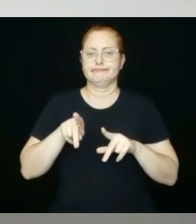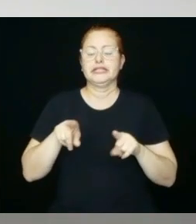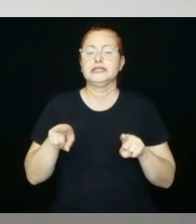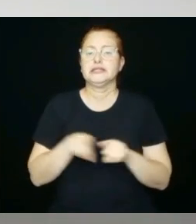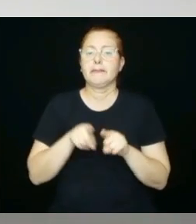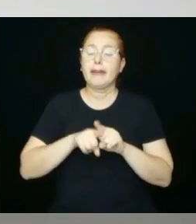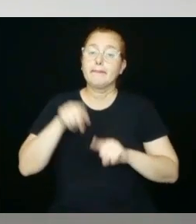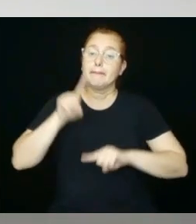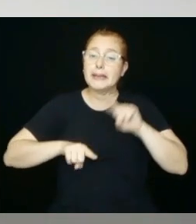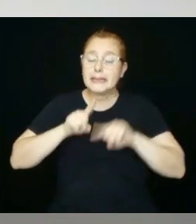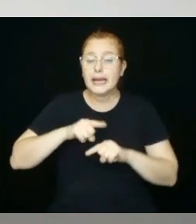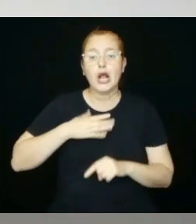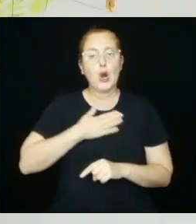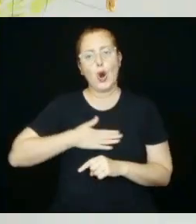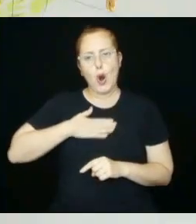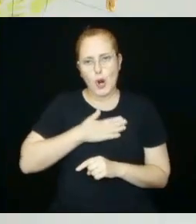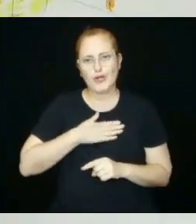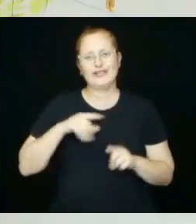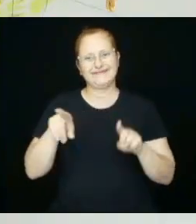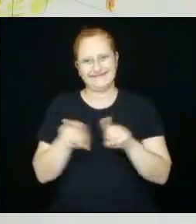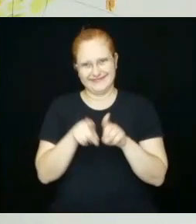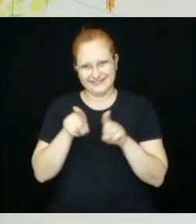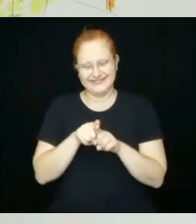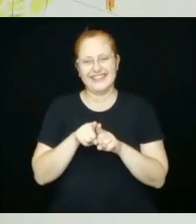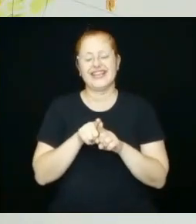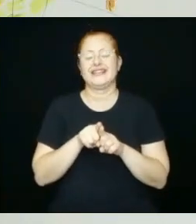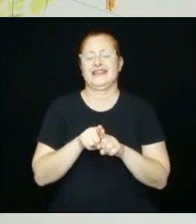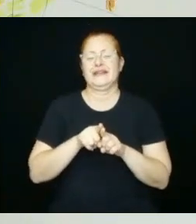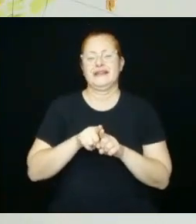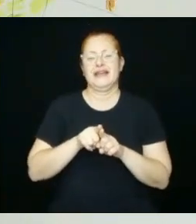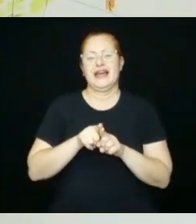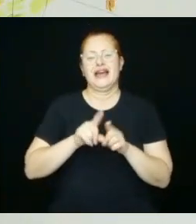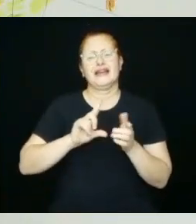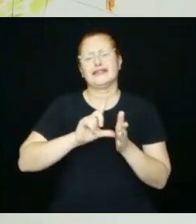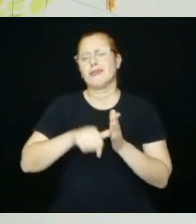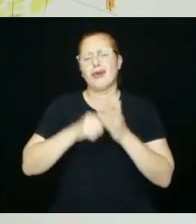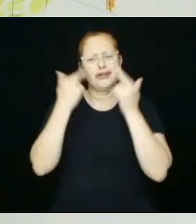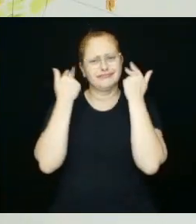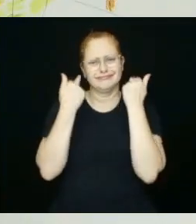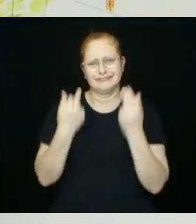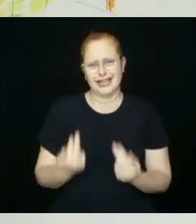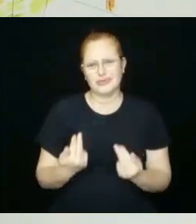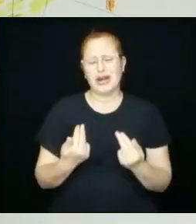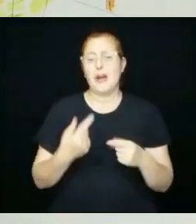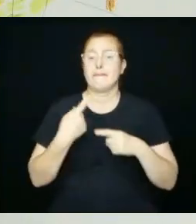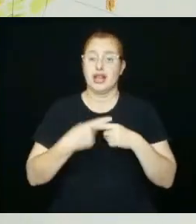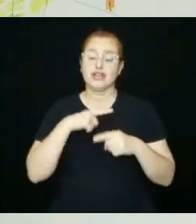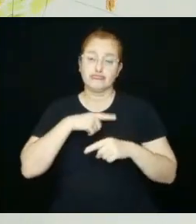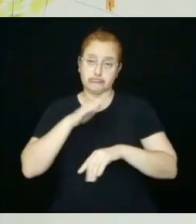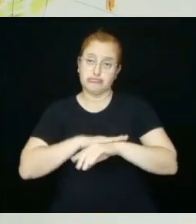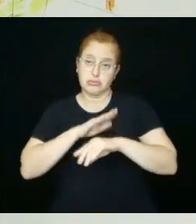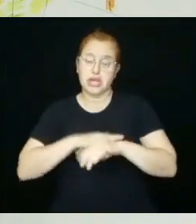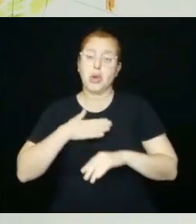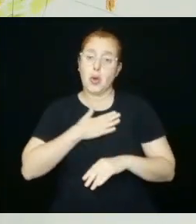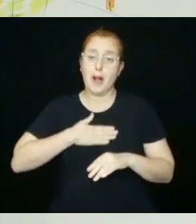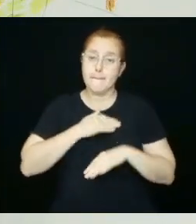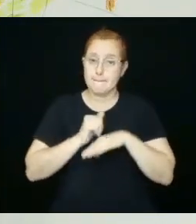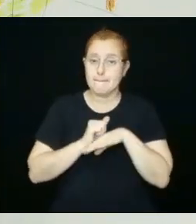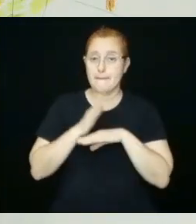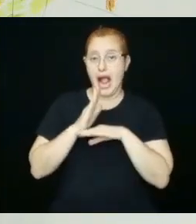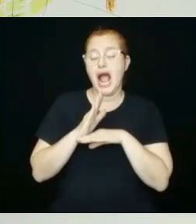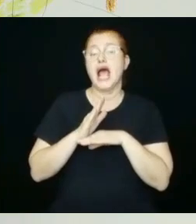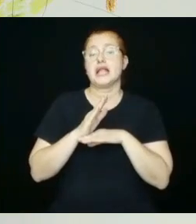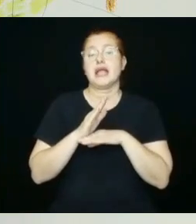A questão do material eu gostei muito, assim, de resto foi muito natural, assim, porque tinha momentos que eu até gostava mais do